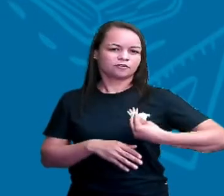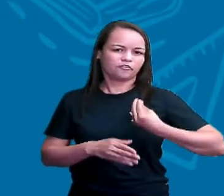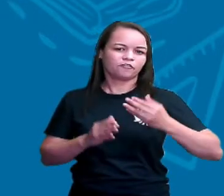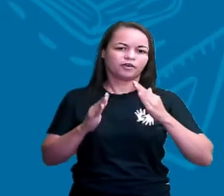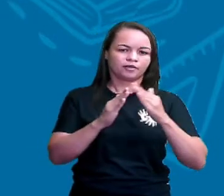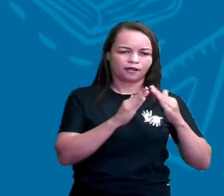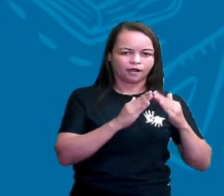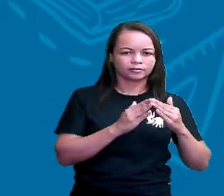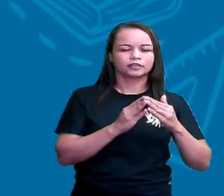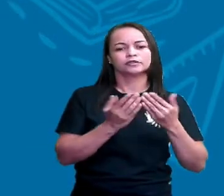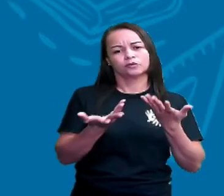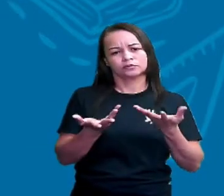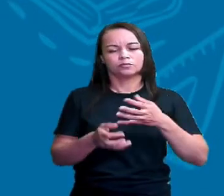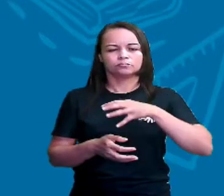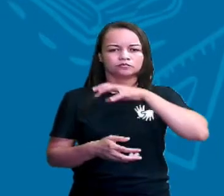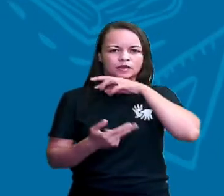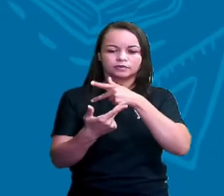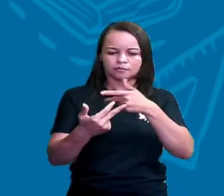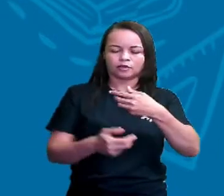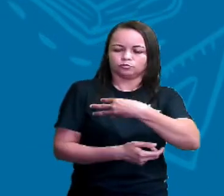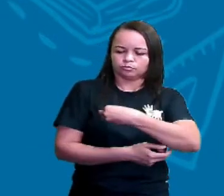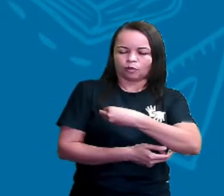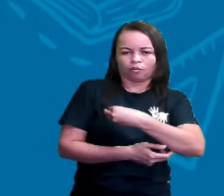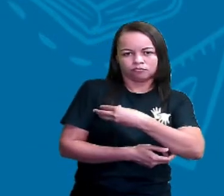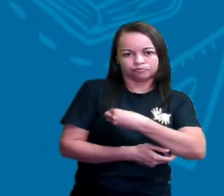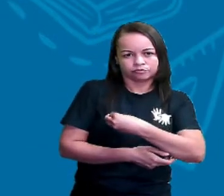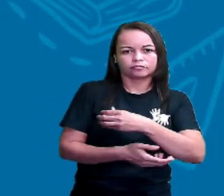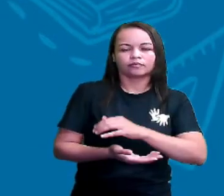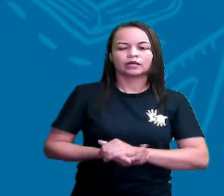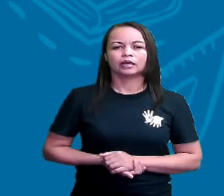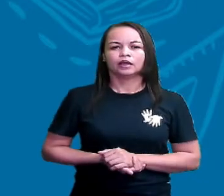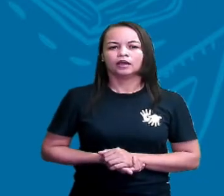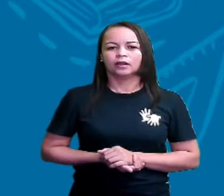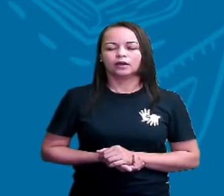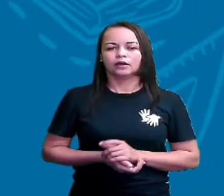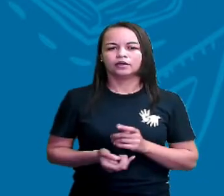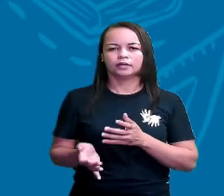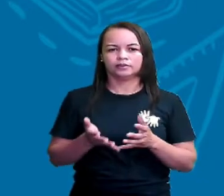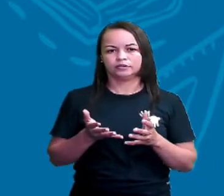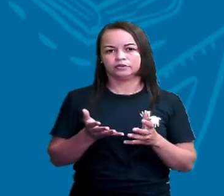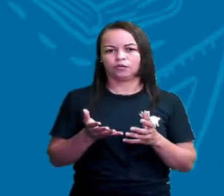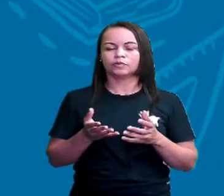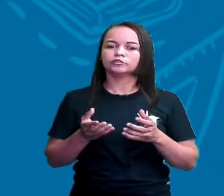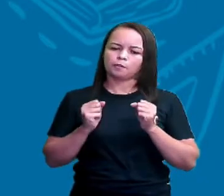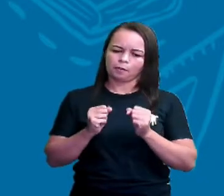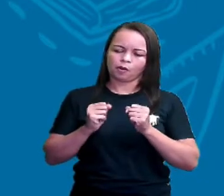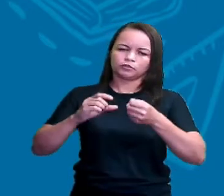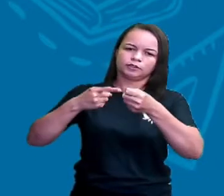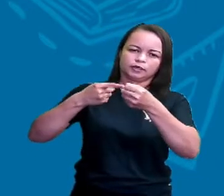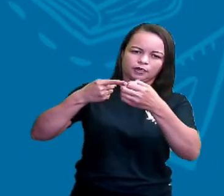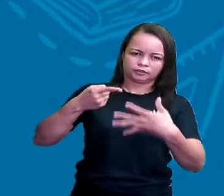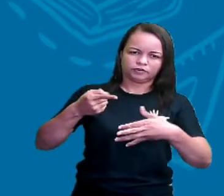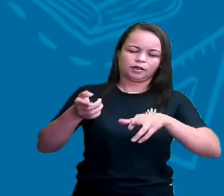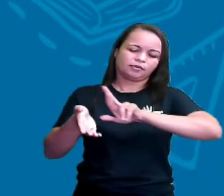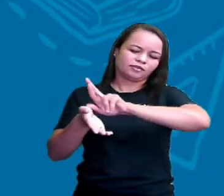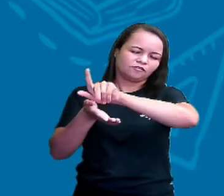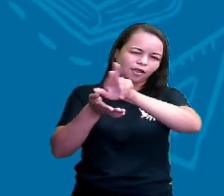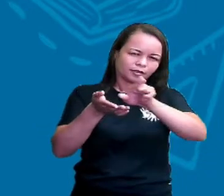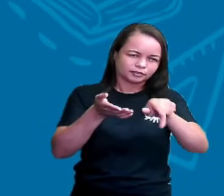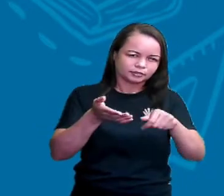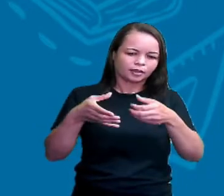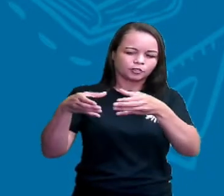mamar, são animais que mamam. Então observem que de acordo com as características a gente pode classificar essa grande diversidade